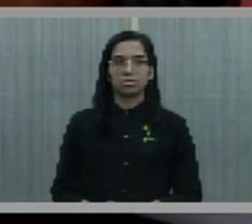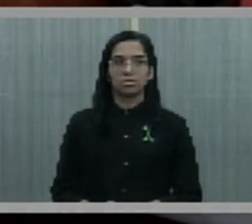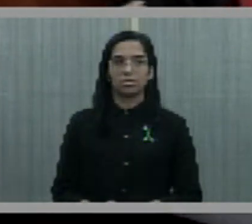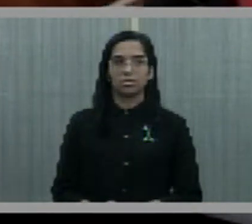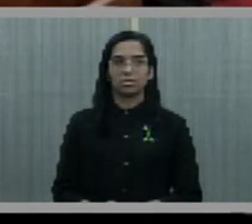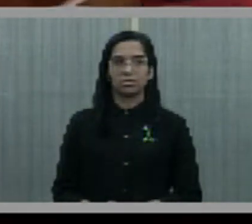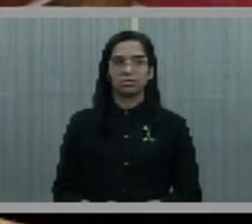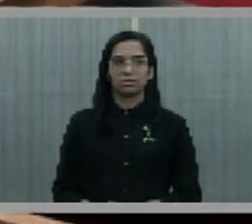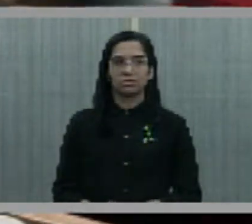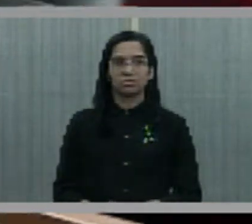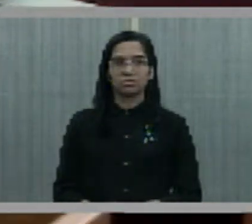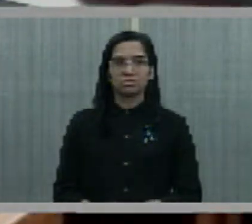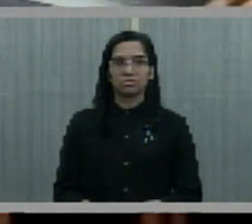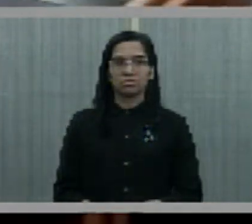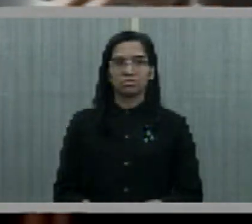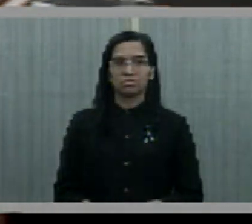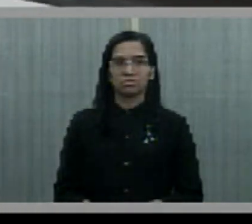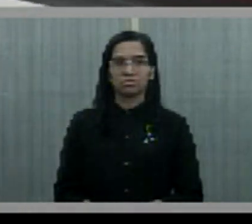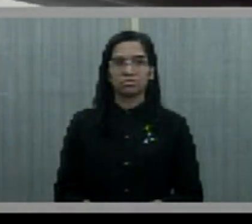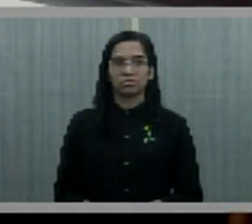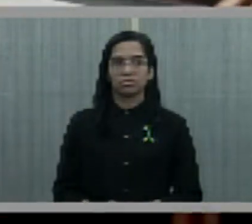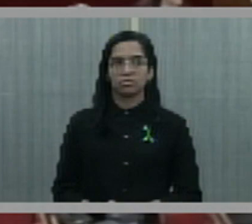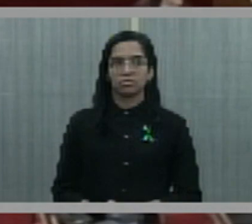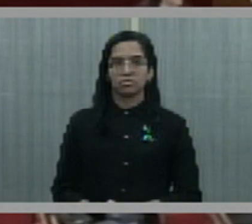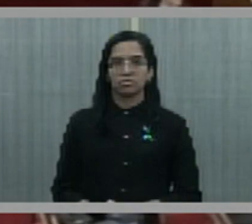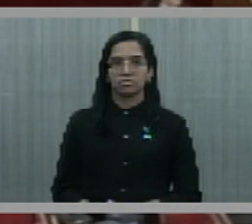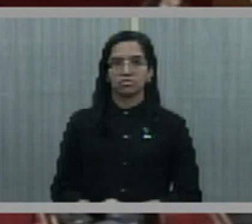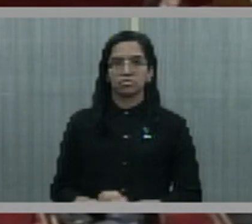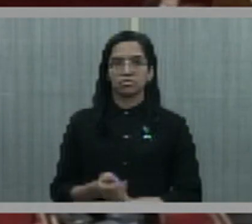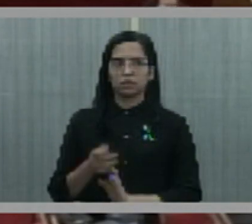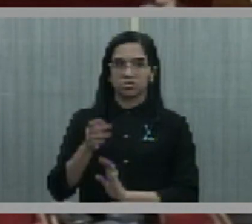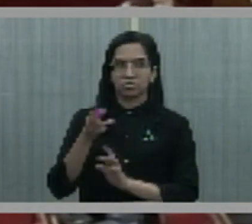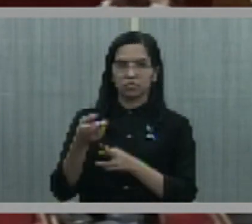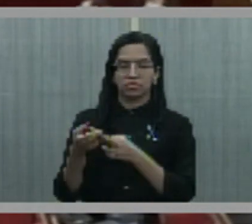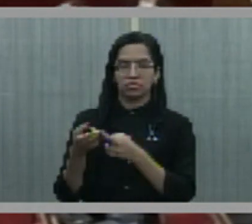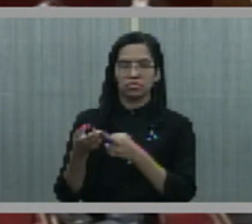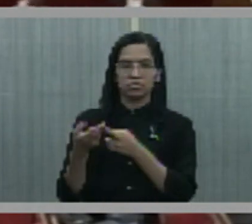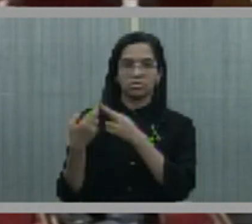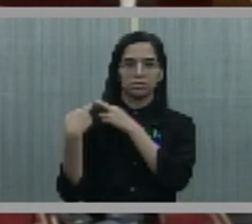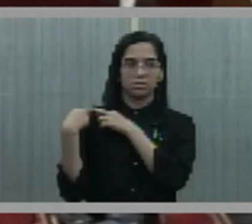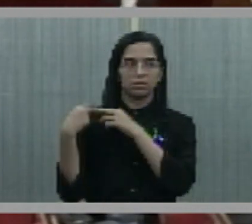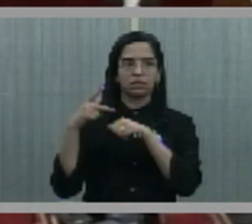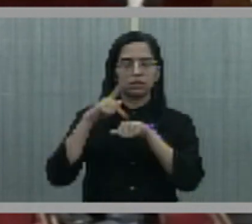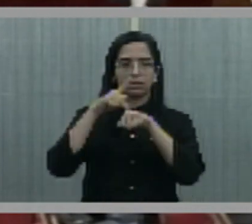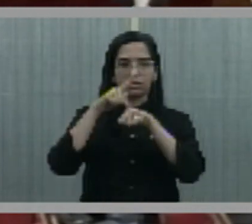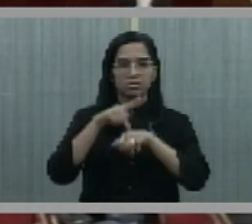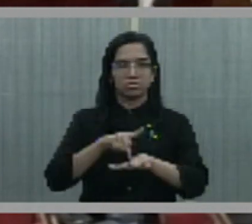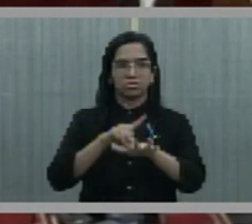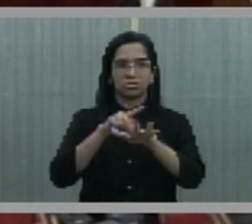O padre Gemilto Ribeiro de Almeida, da paróquia Nossa Senhora do Perpétuo Socorro, de Riacho Frio do Piauí.